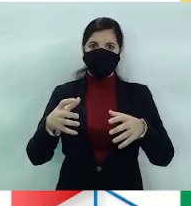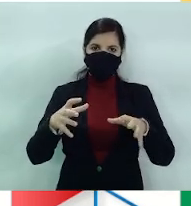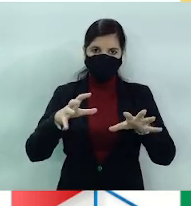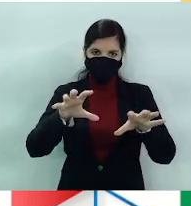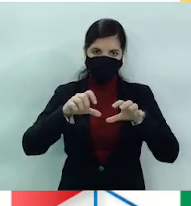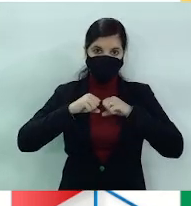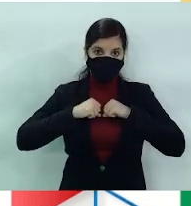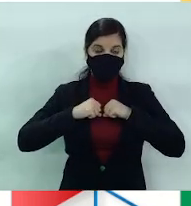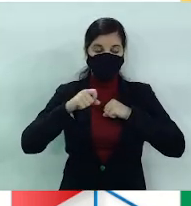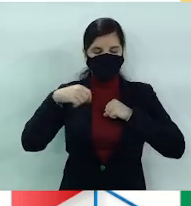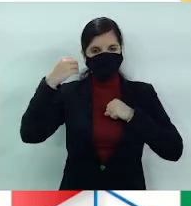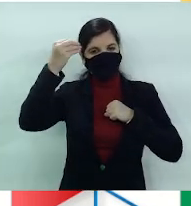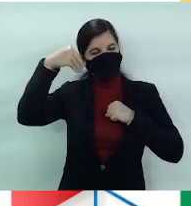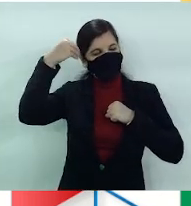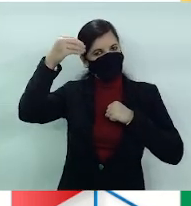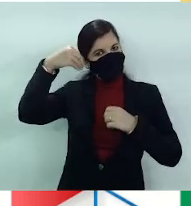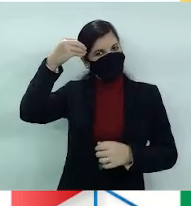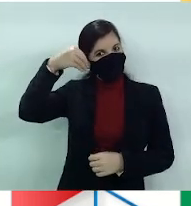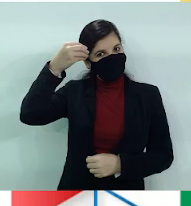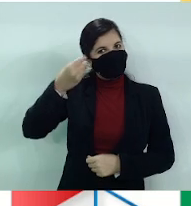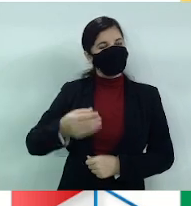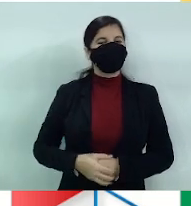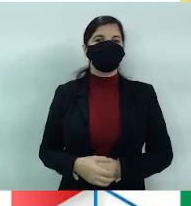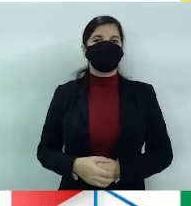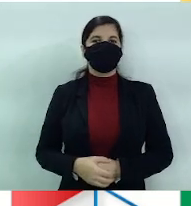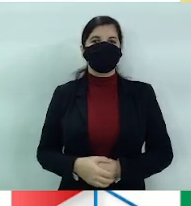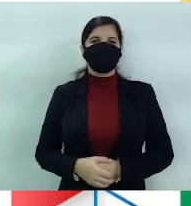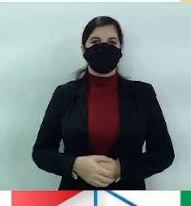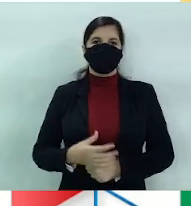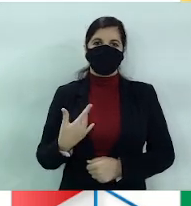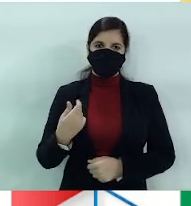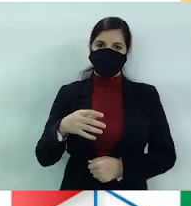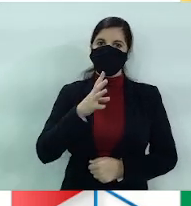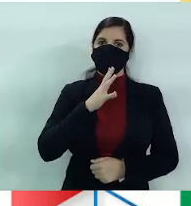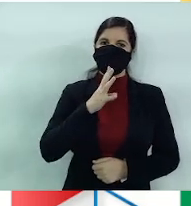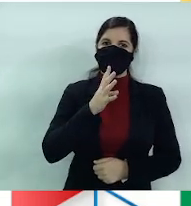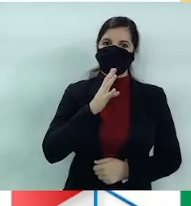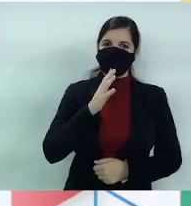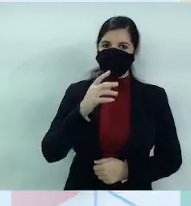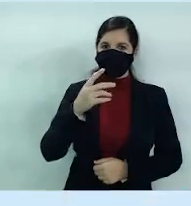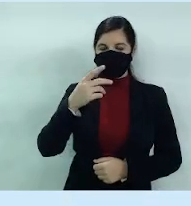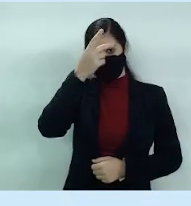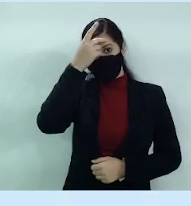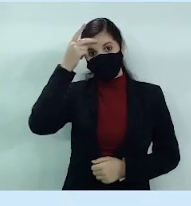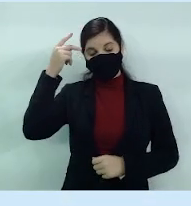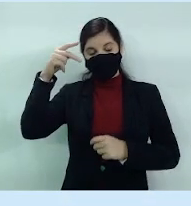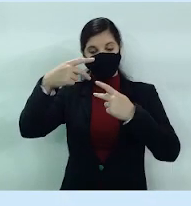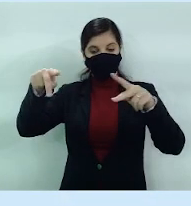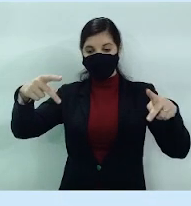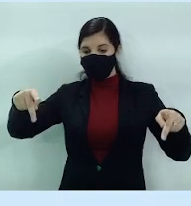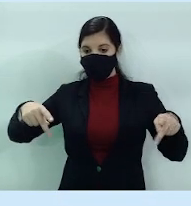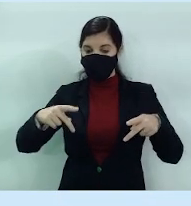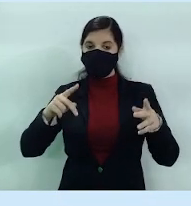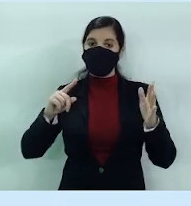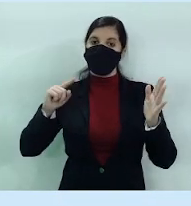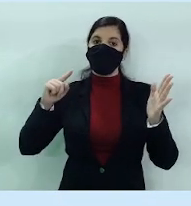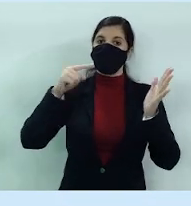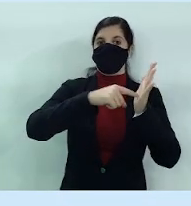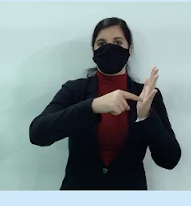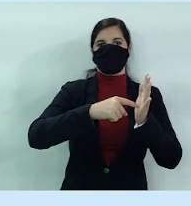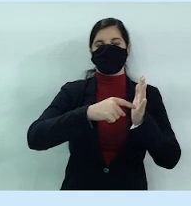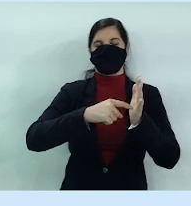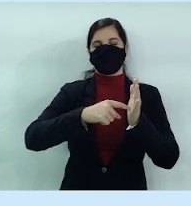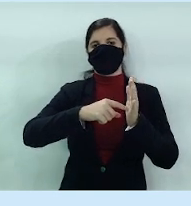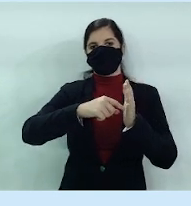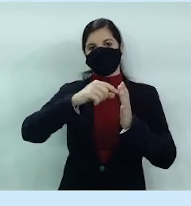essa expertise. Ou seja, gente, a gente precisa conhecer quem é o nosso público-alvo. O que é que o nosso